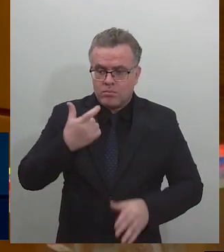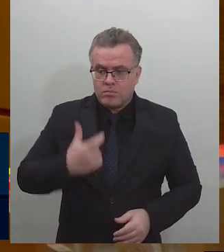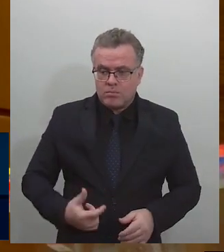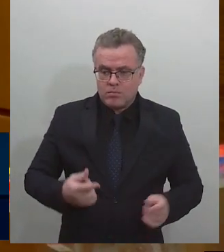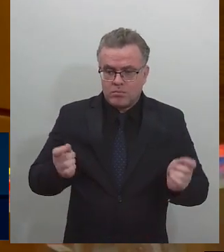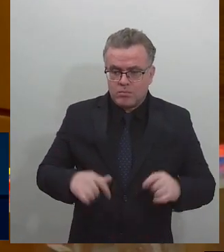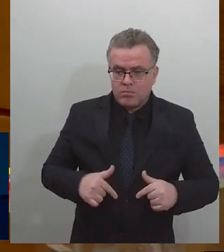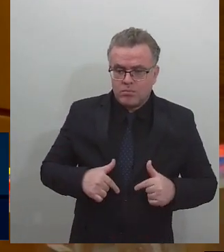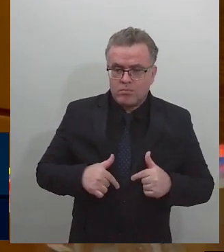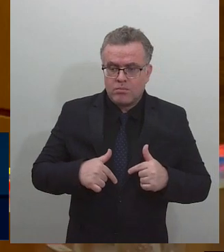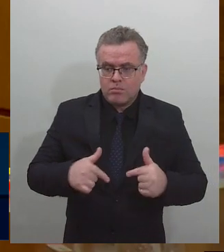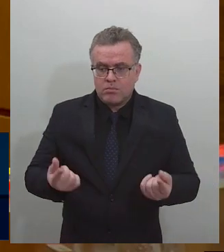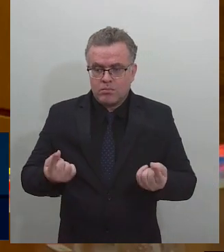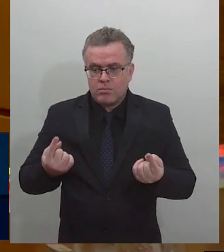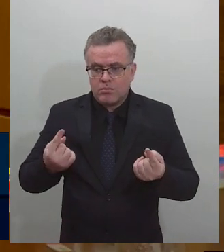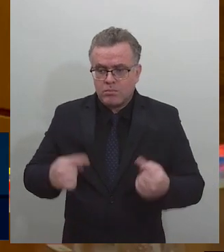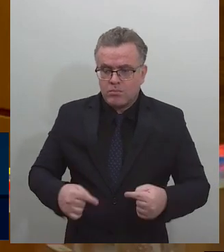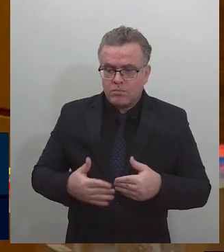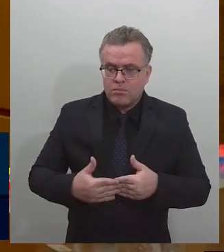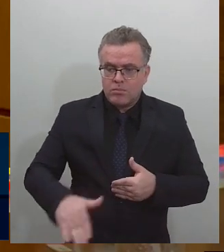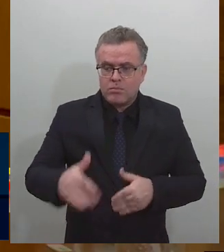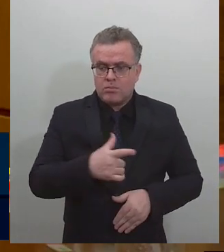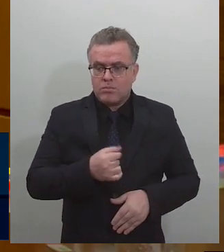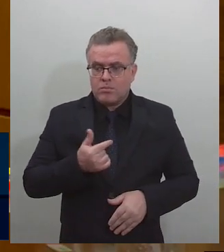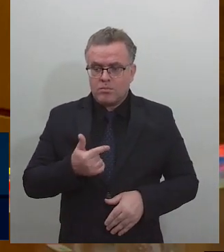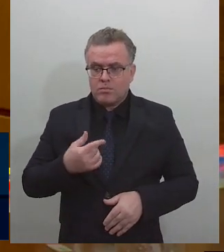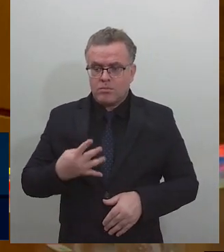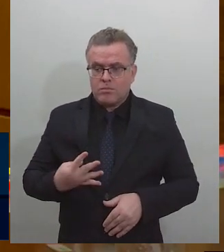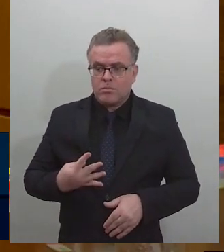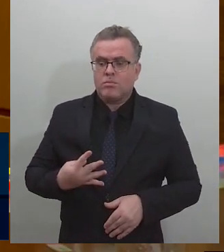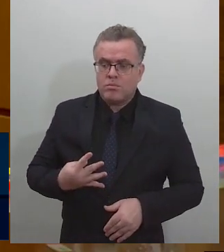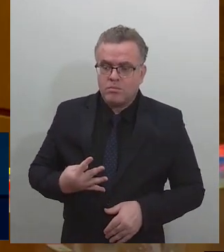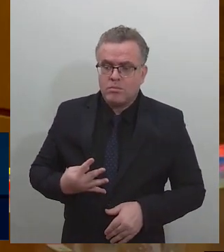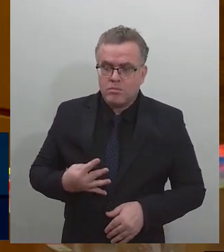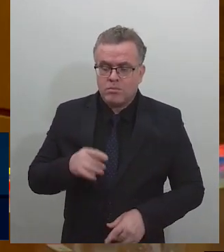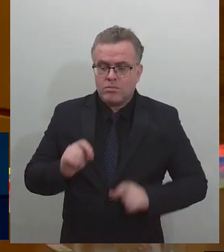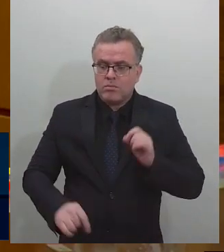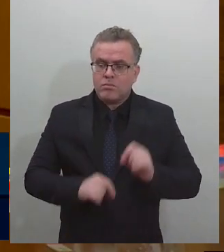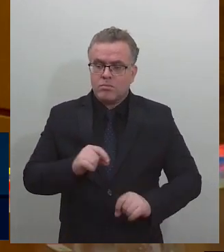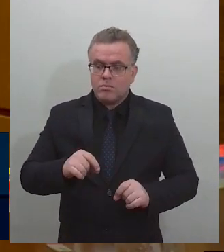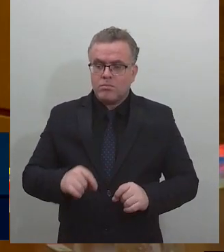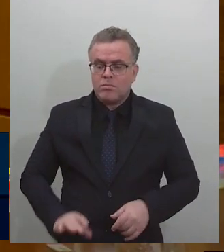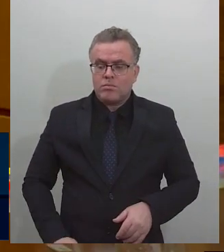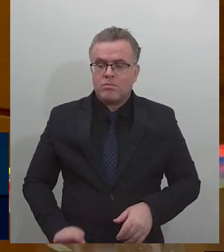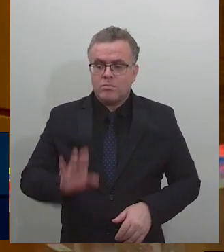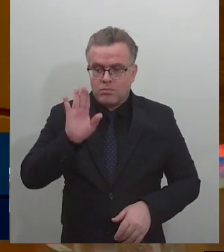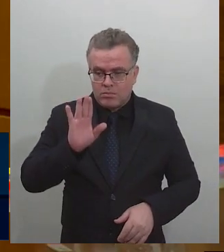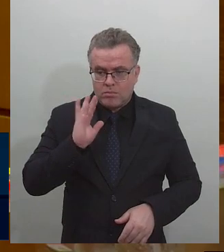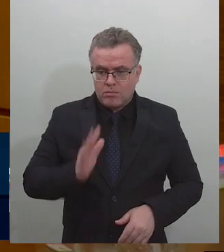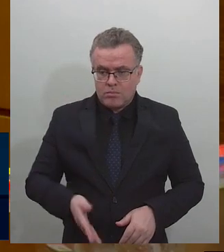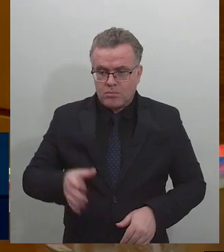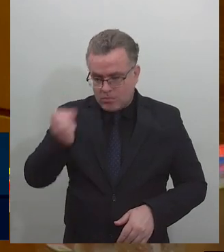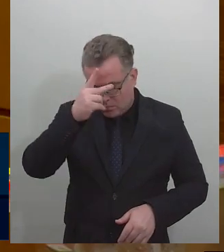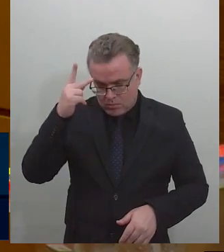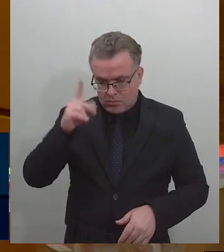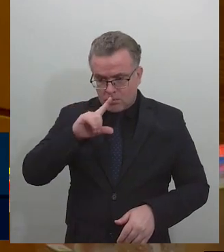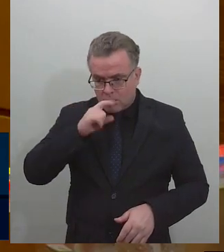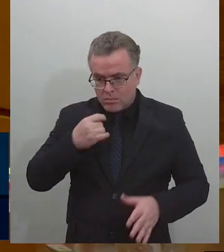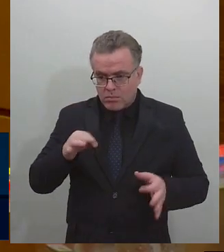de 2024 como pré-candidata à Prefeitura de Aracaju. Os